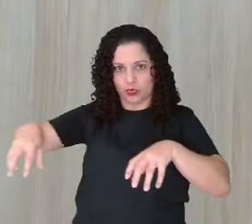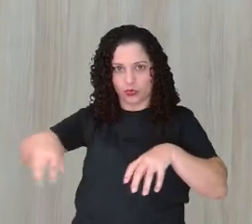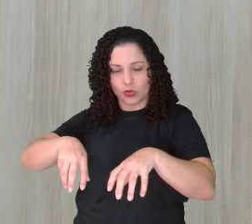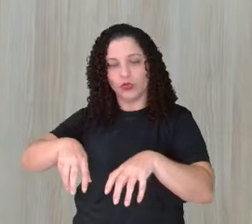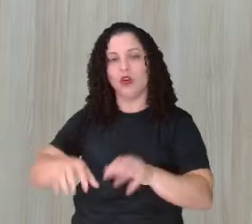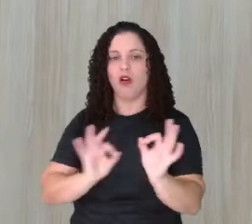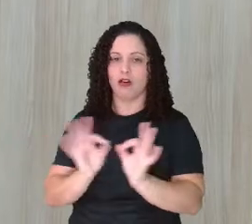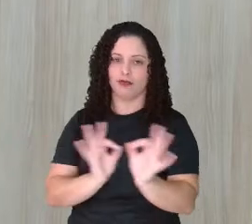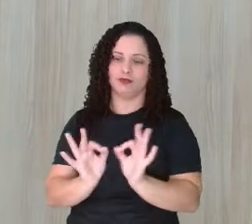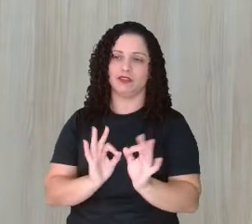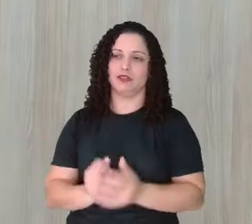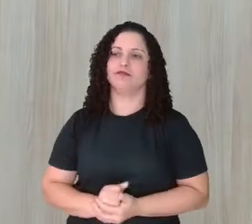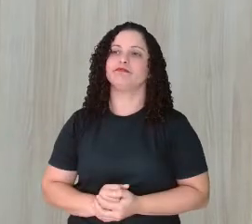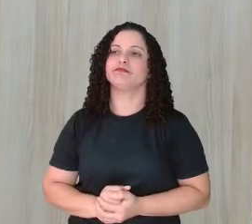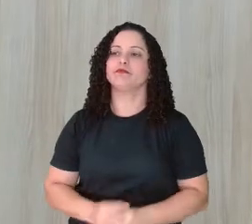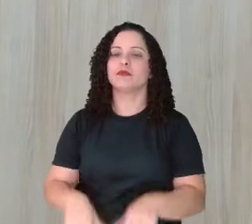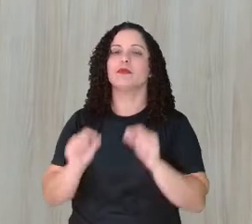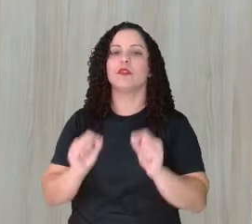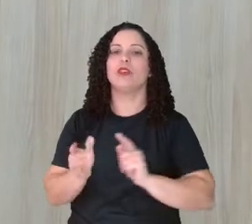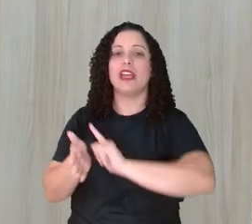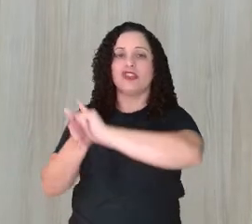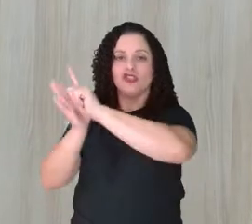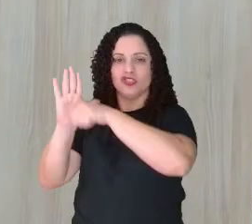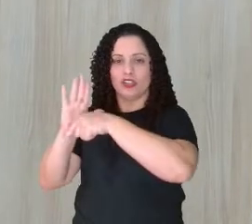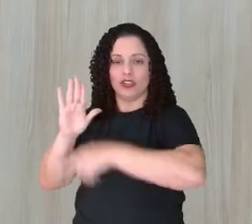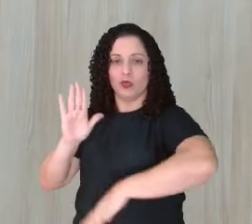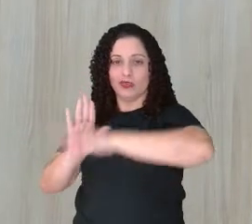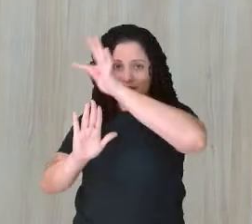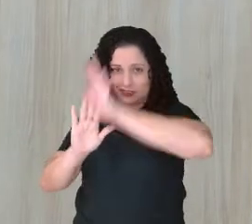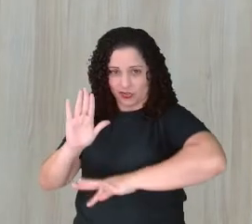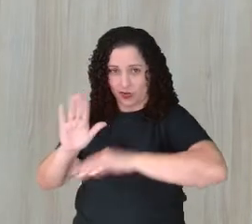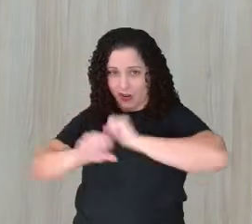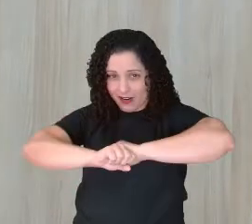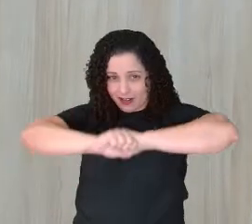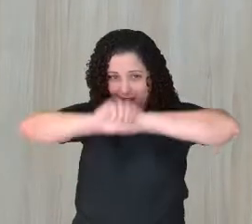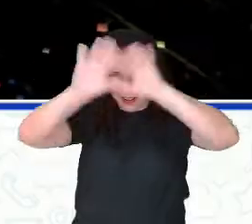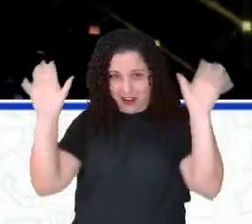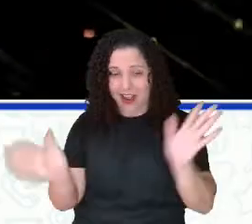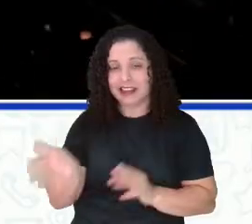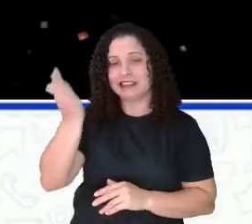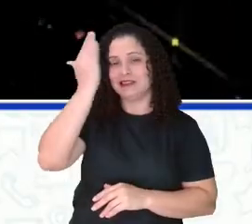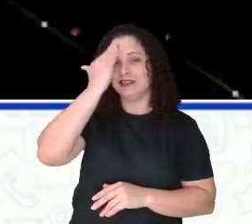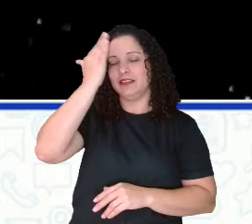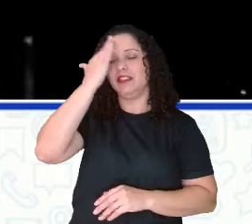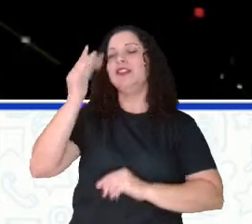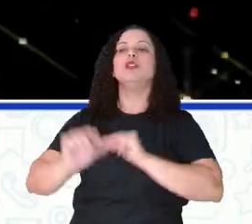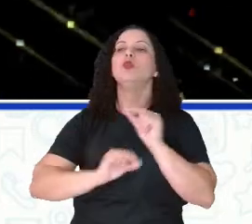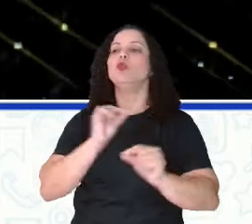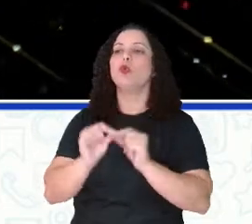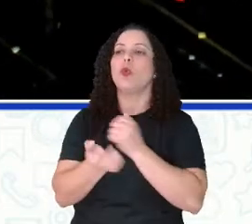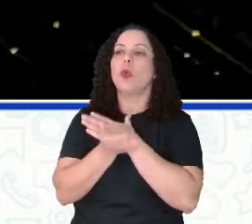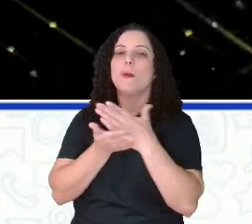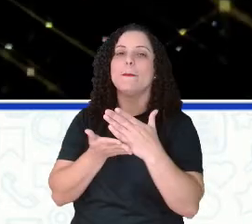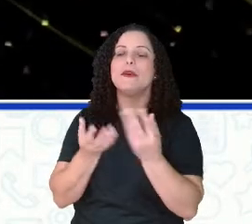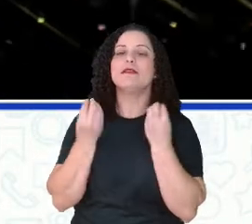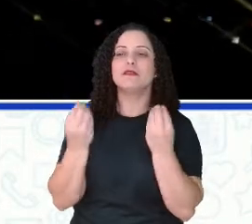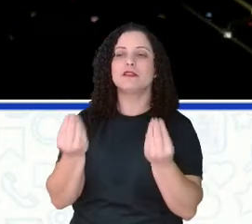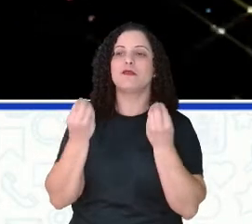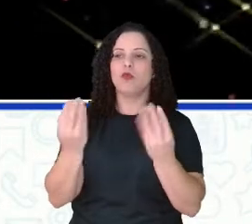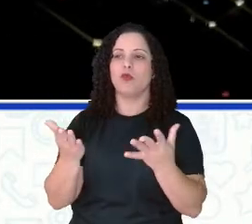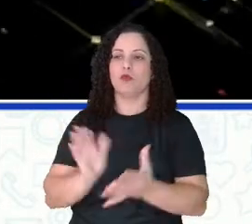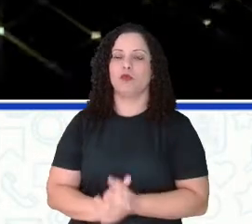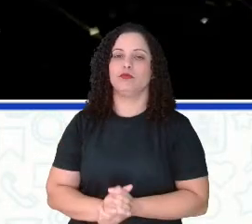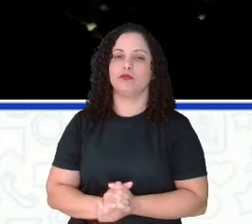vai entender. Então, gênero textual para você, para ficar claro, os gêneros surgem a partir da função específica de